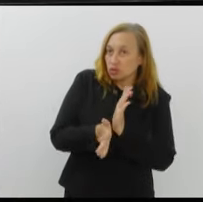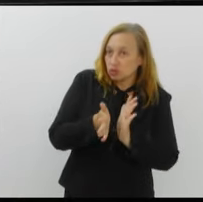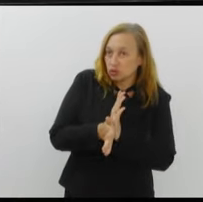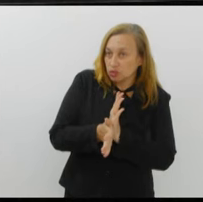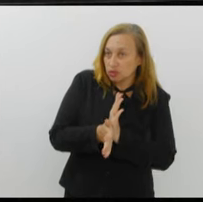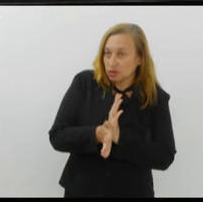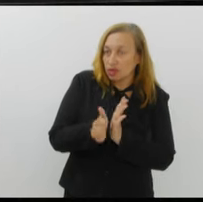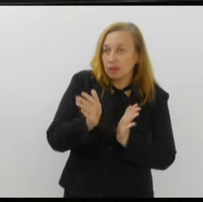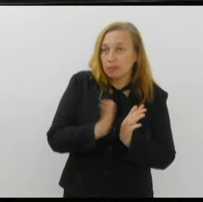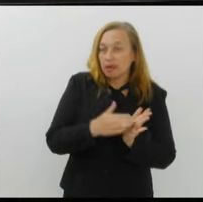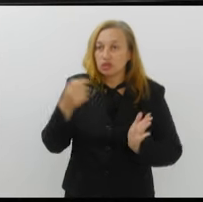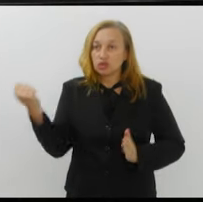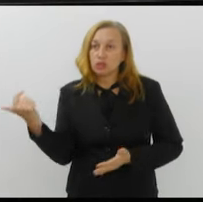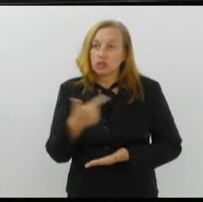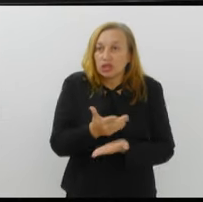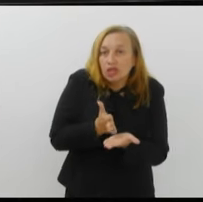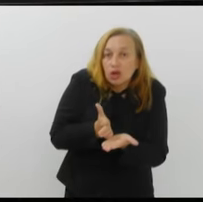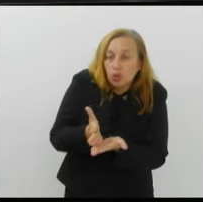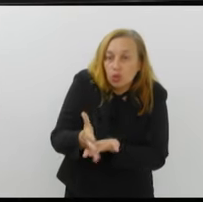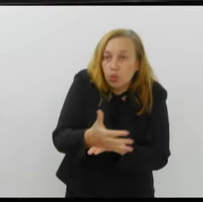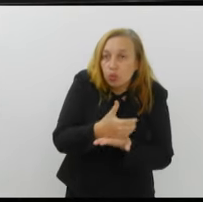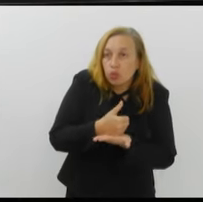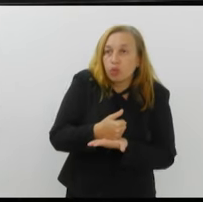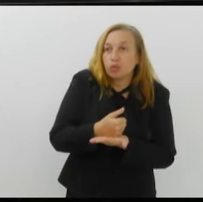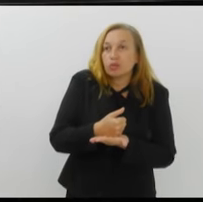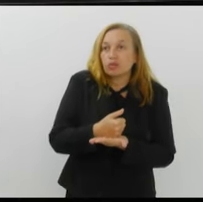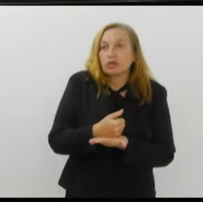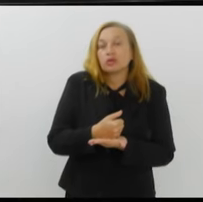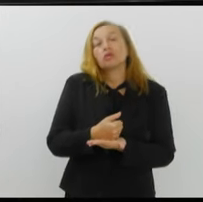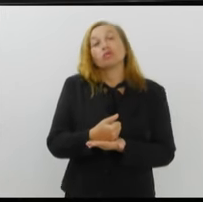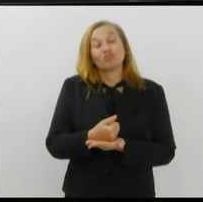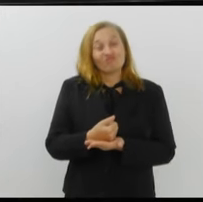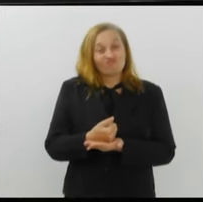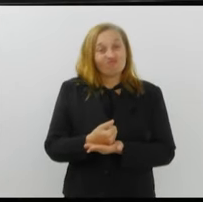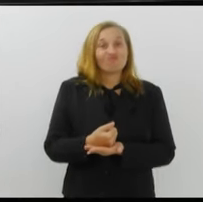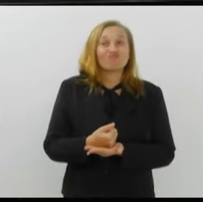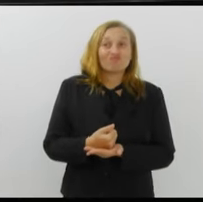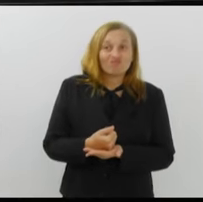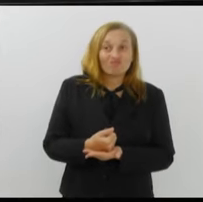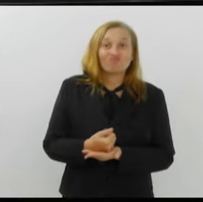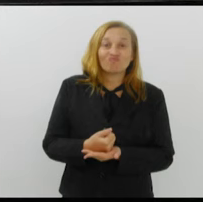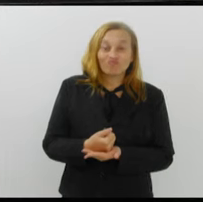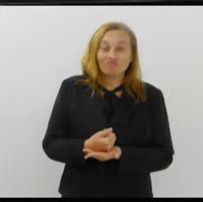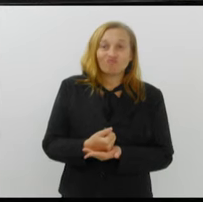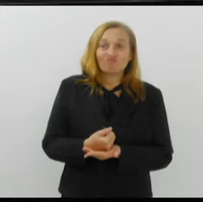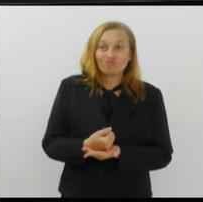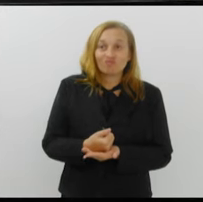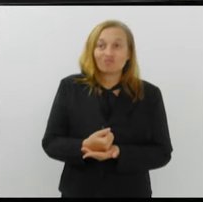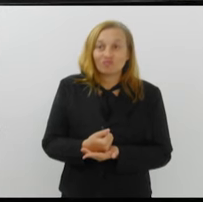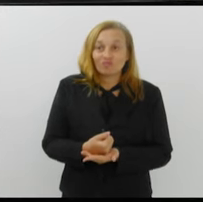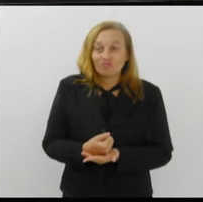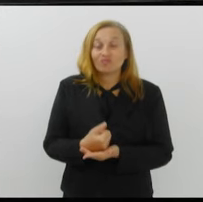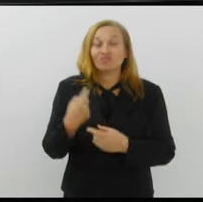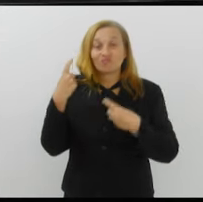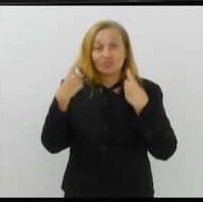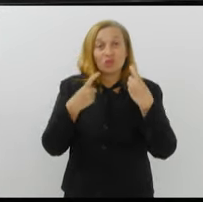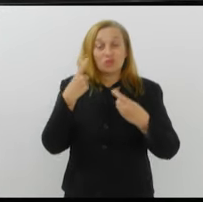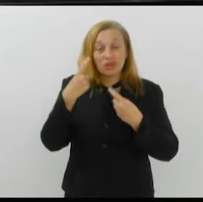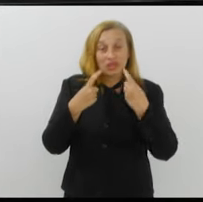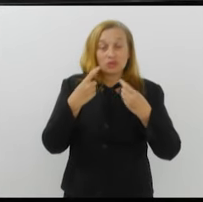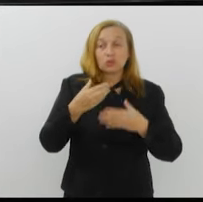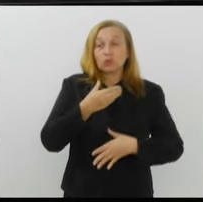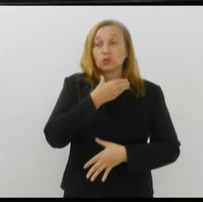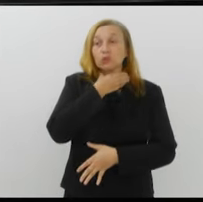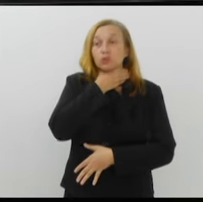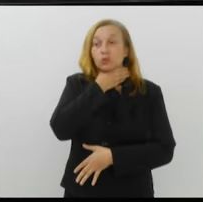são maiores do que as receitas, o que é um prenúncio de uma tragédia